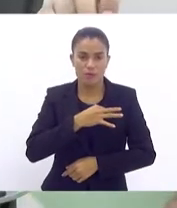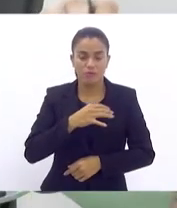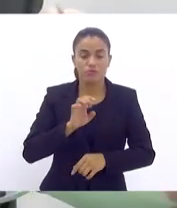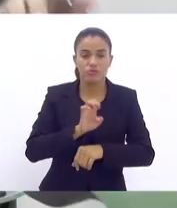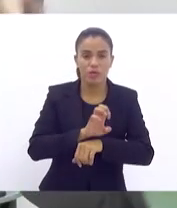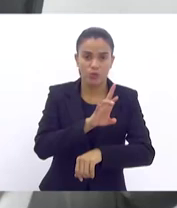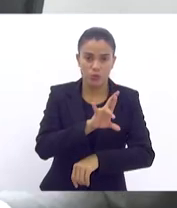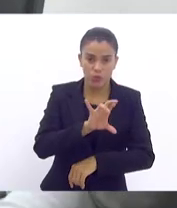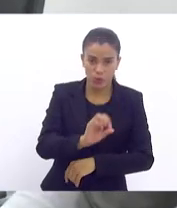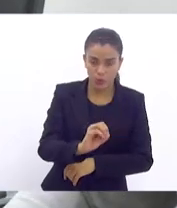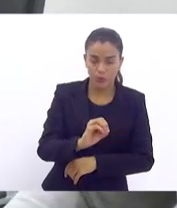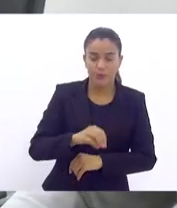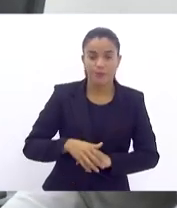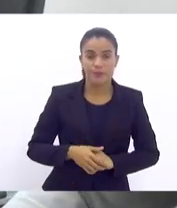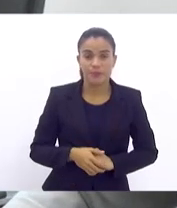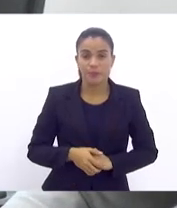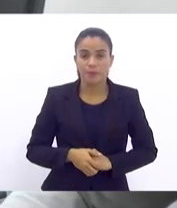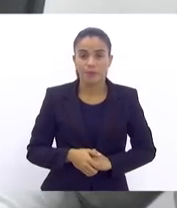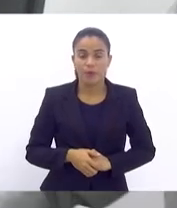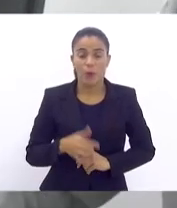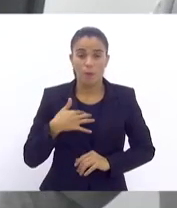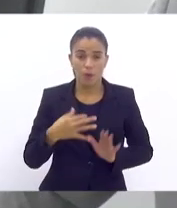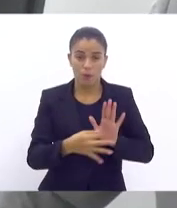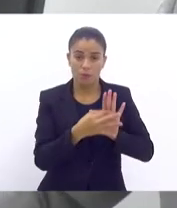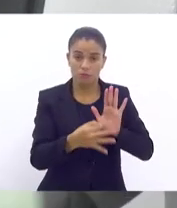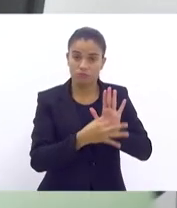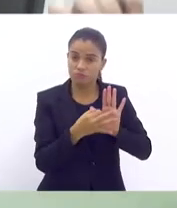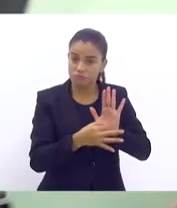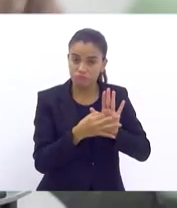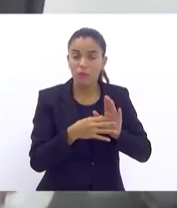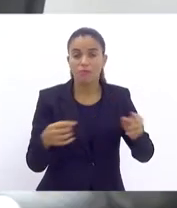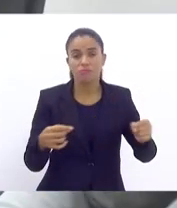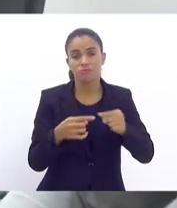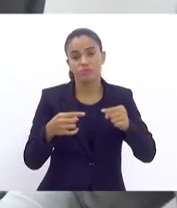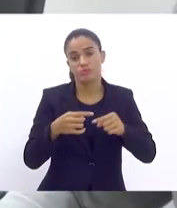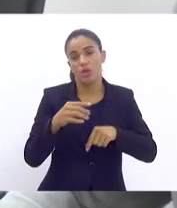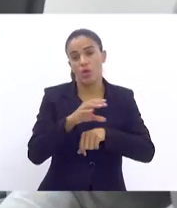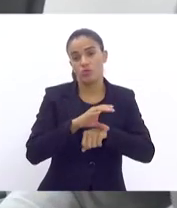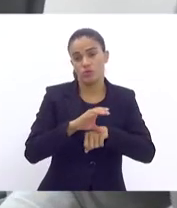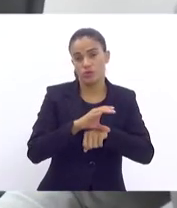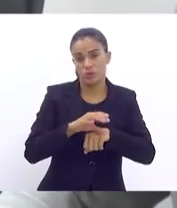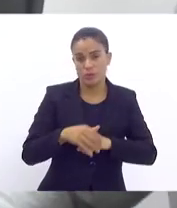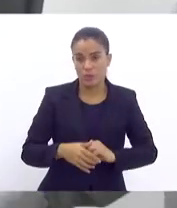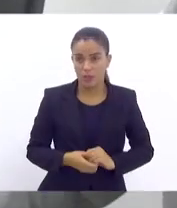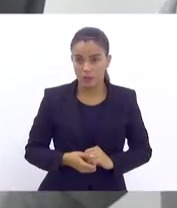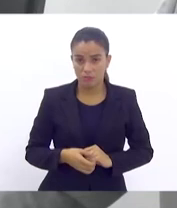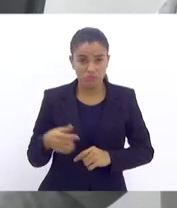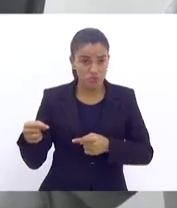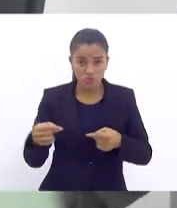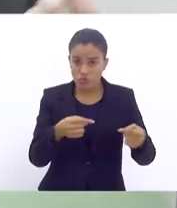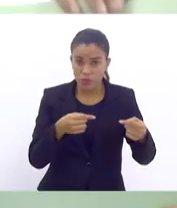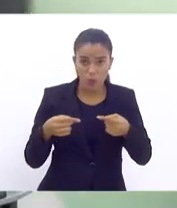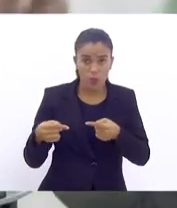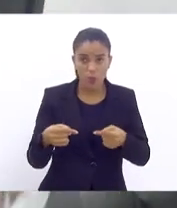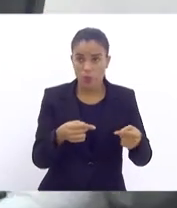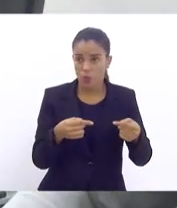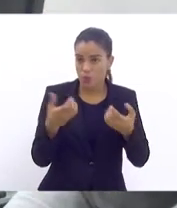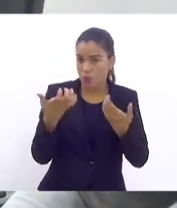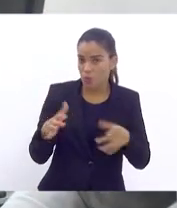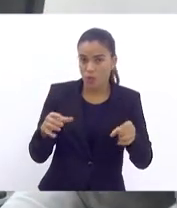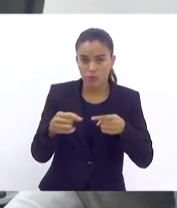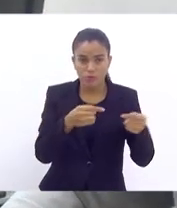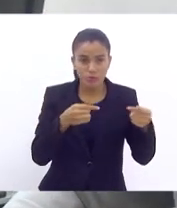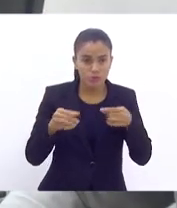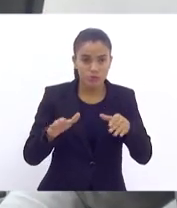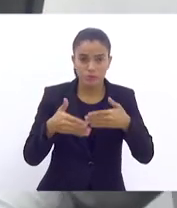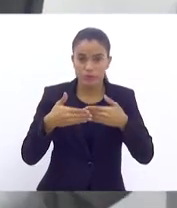do Rio de Janeiro e da outras providências o meu parecer pela constitucionalidade em discussão não havendo